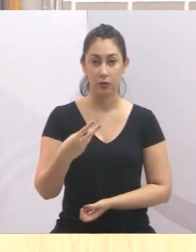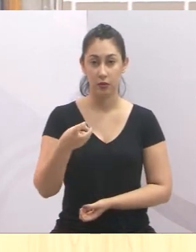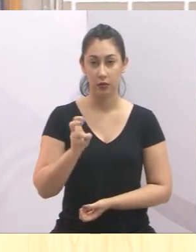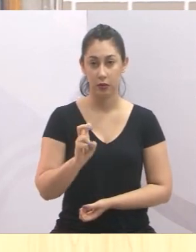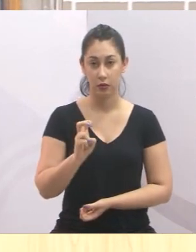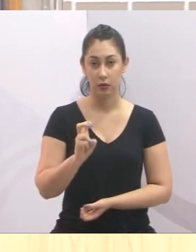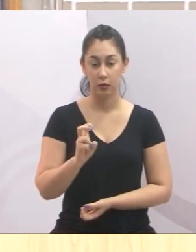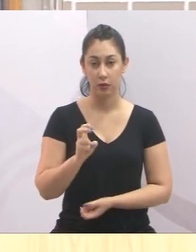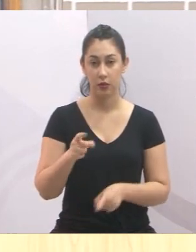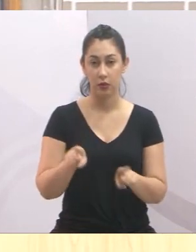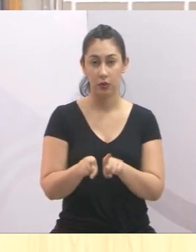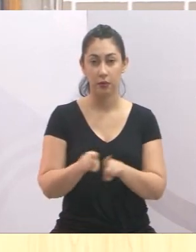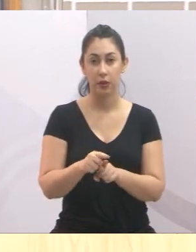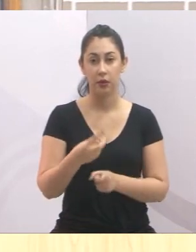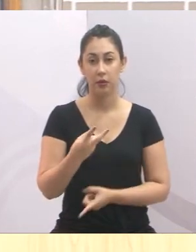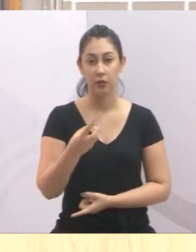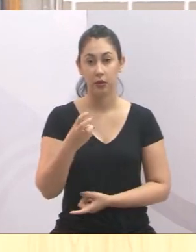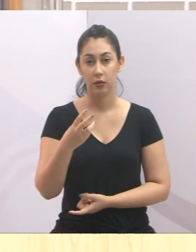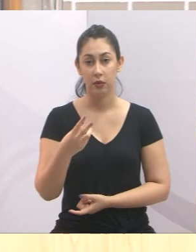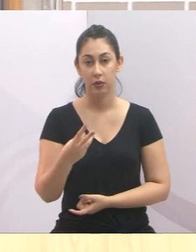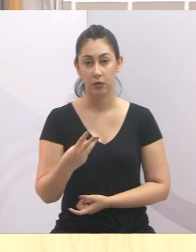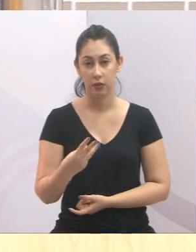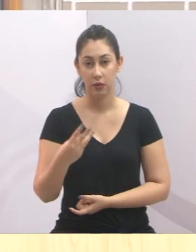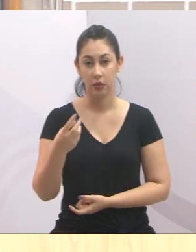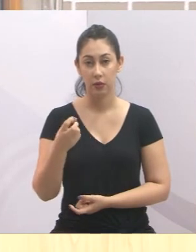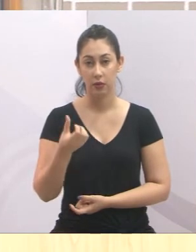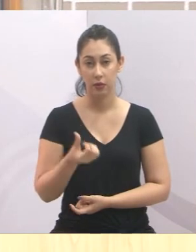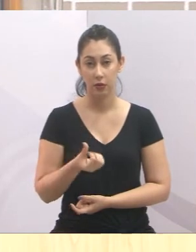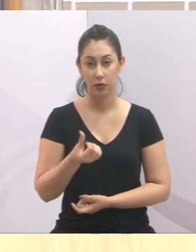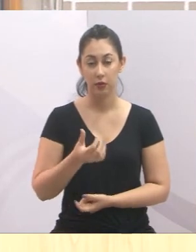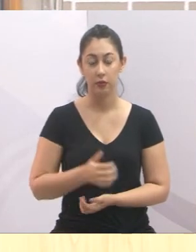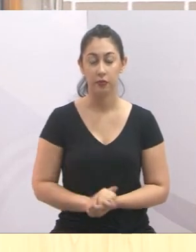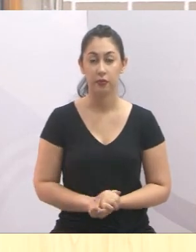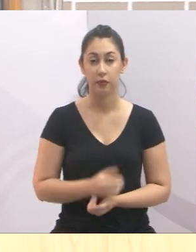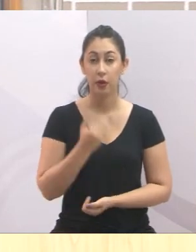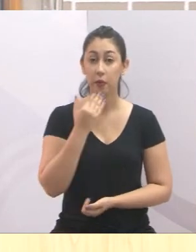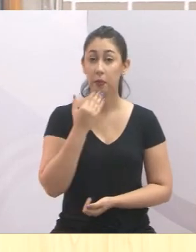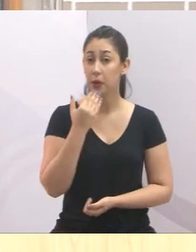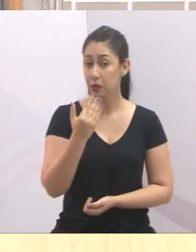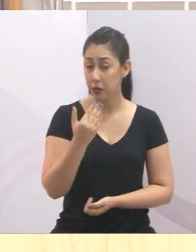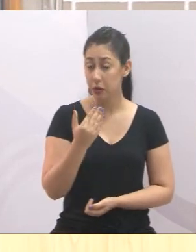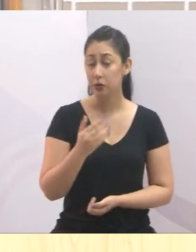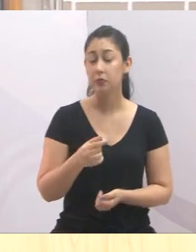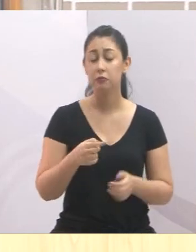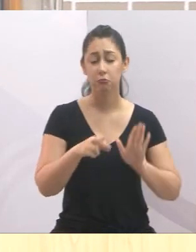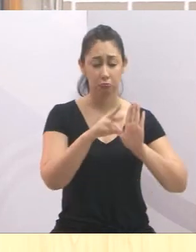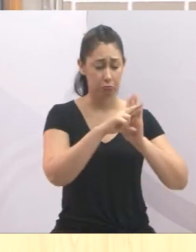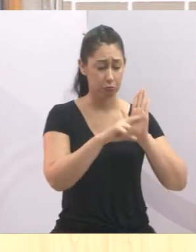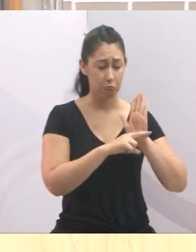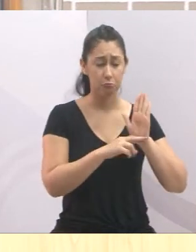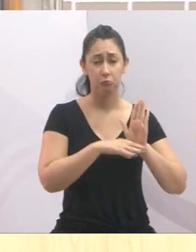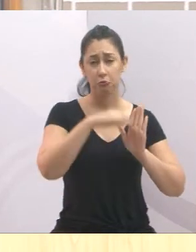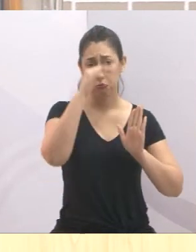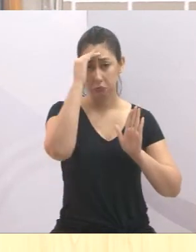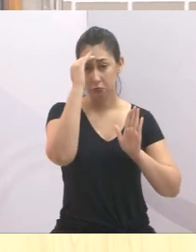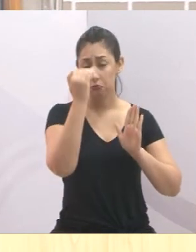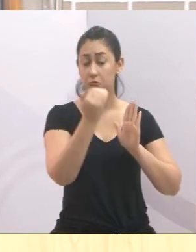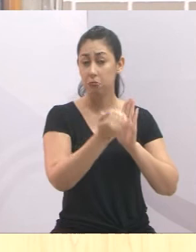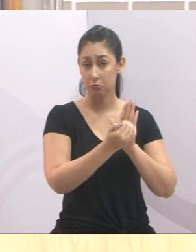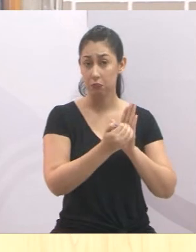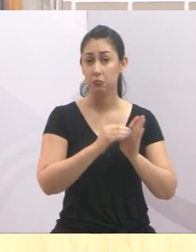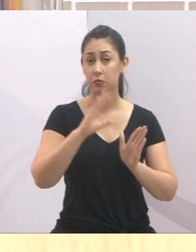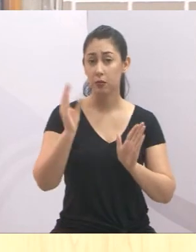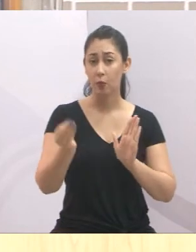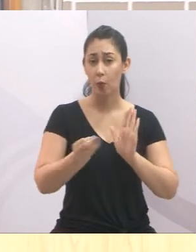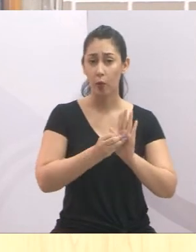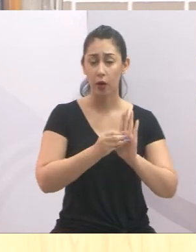235 e 236. Requeremos cumpridas as formalidades regimentais, seja constado